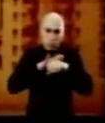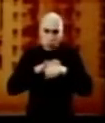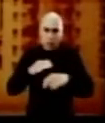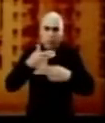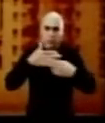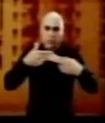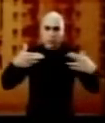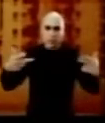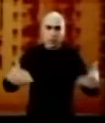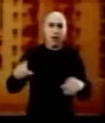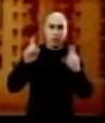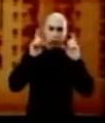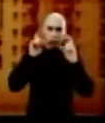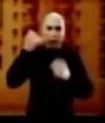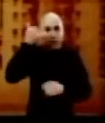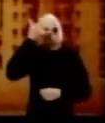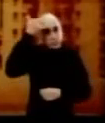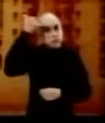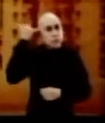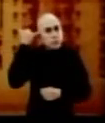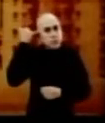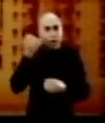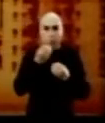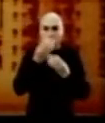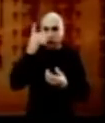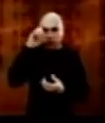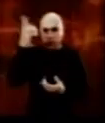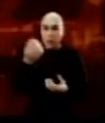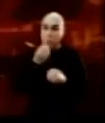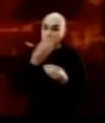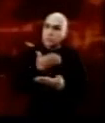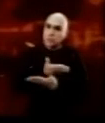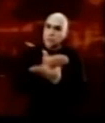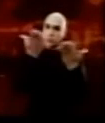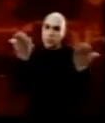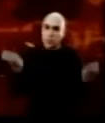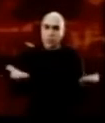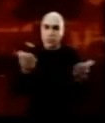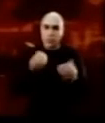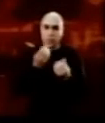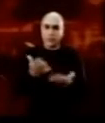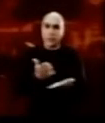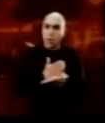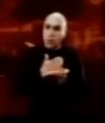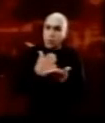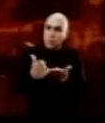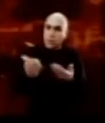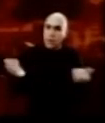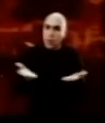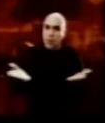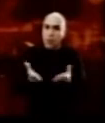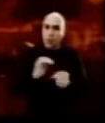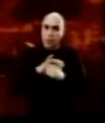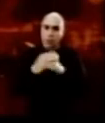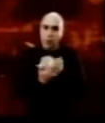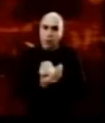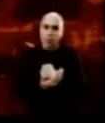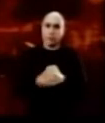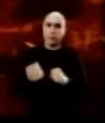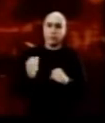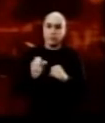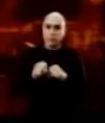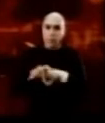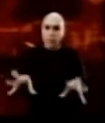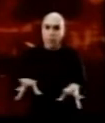Epidemiológica, Andréa Negri. Bom dia, Andréa. Bom dia a todos. Então vamos à atualização epidemiológica da